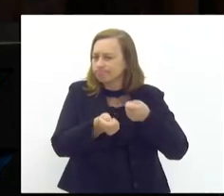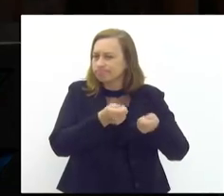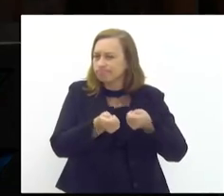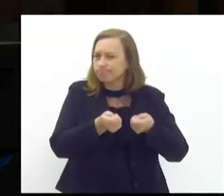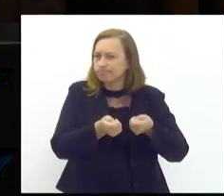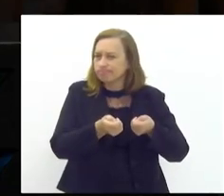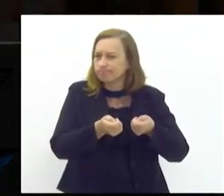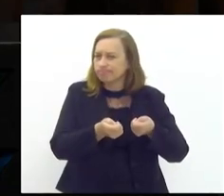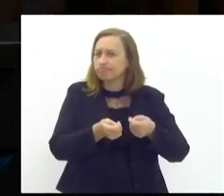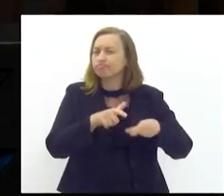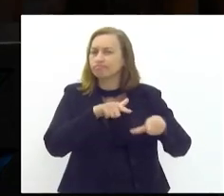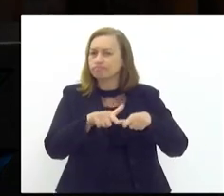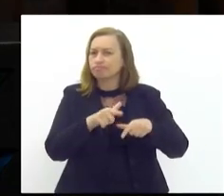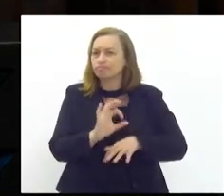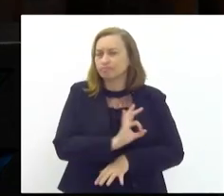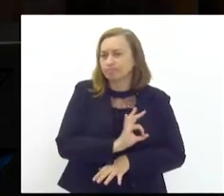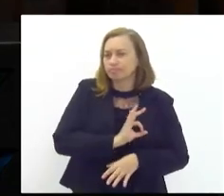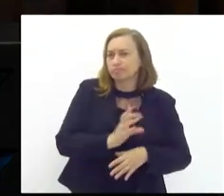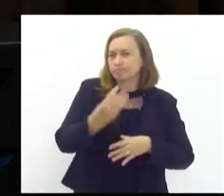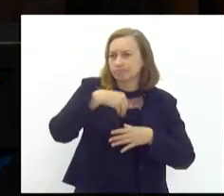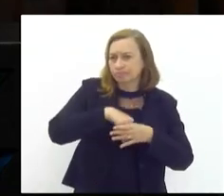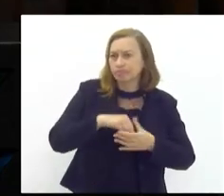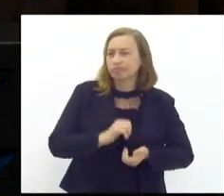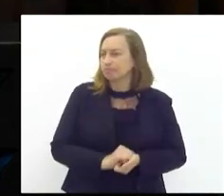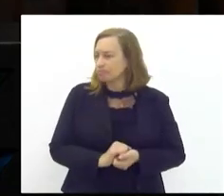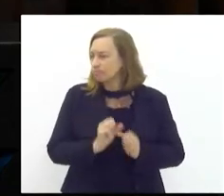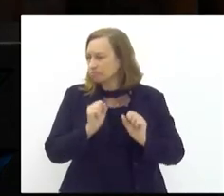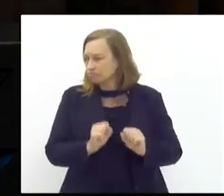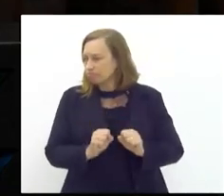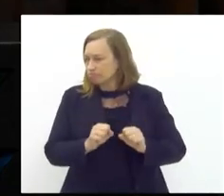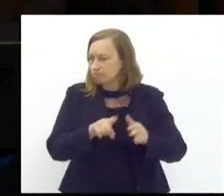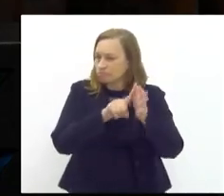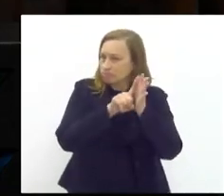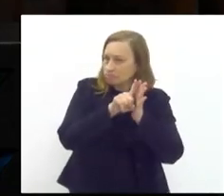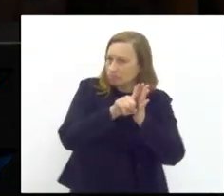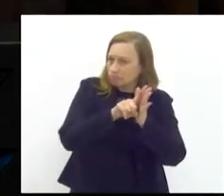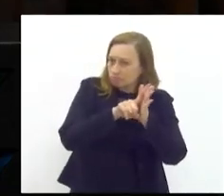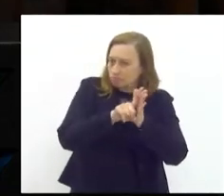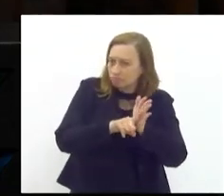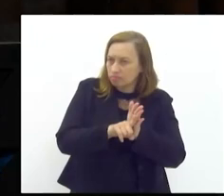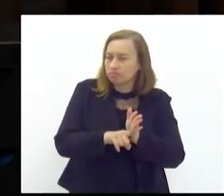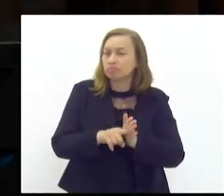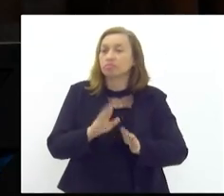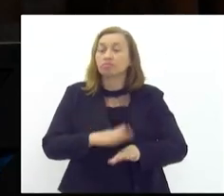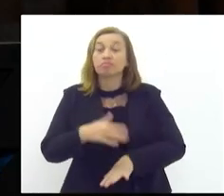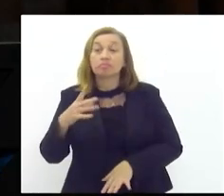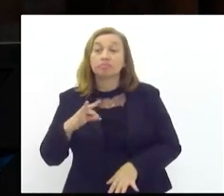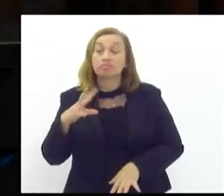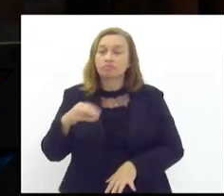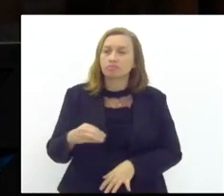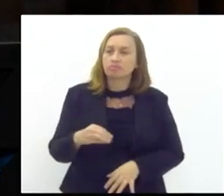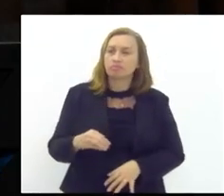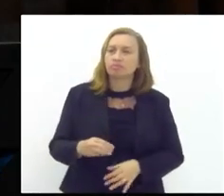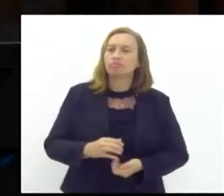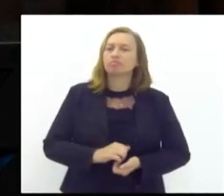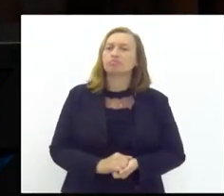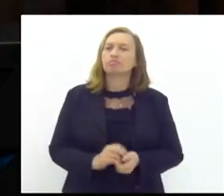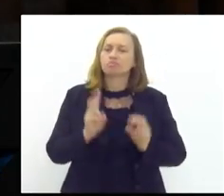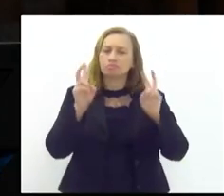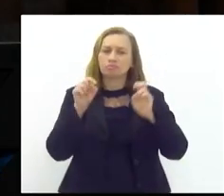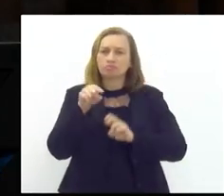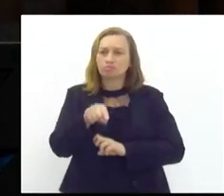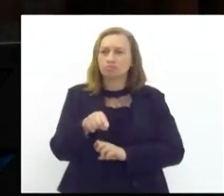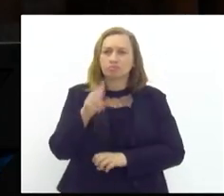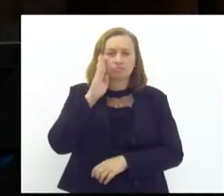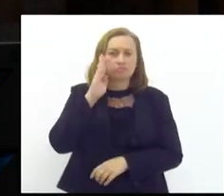atividade policial representações para que possam investigar e mais que isso no caso específico aqui